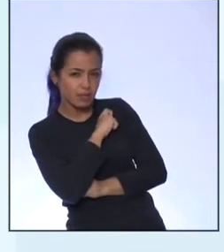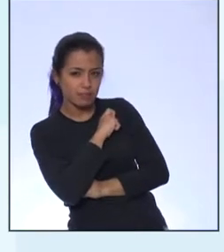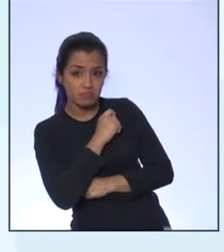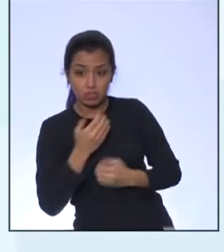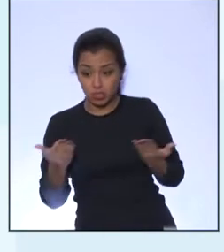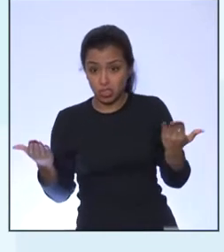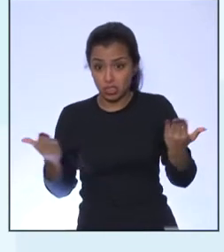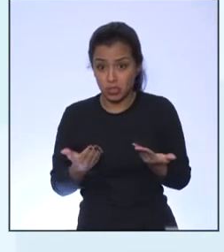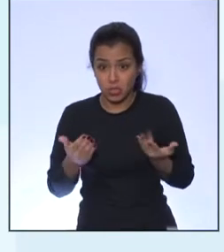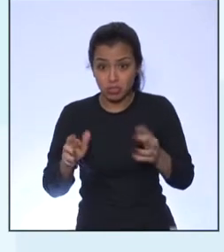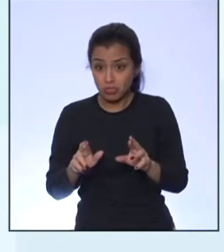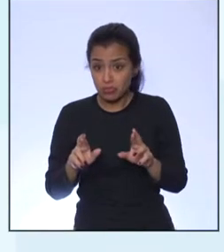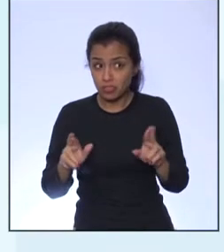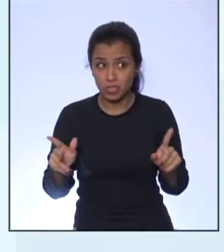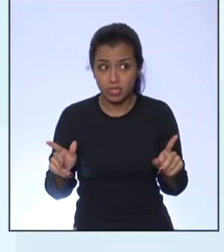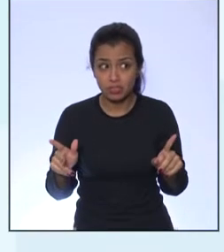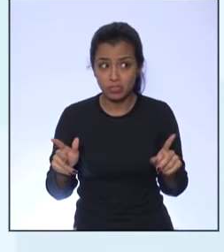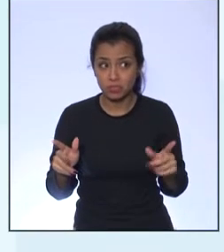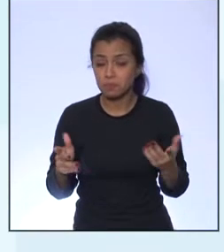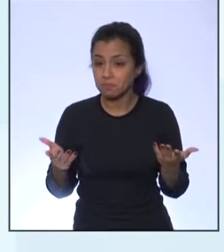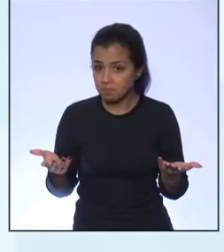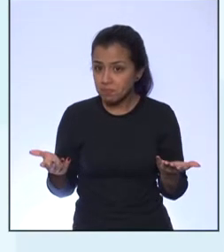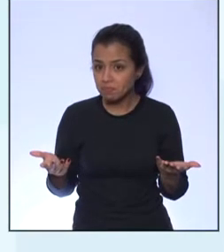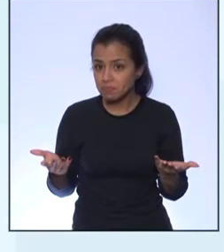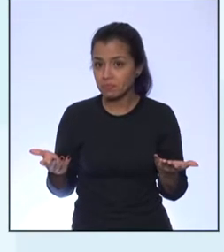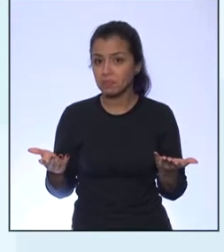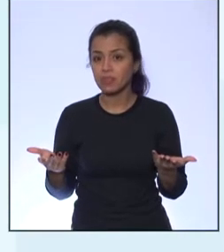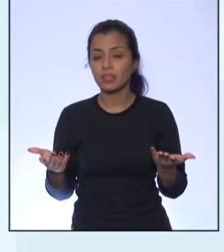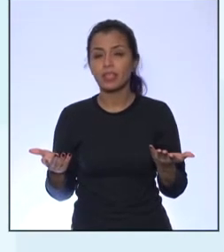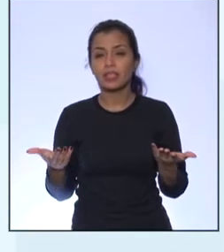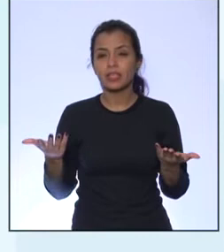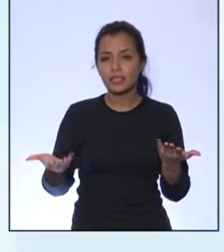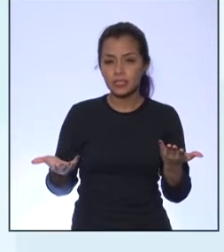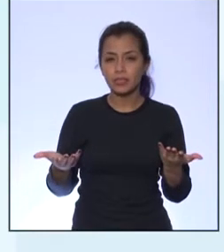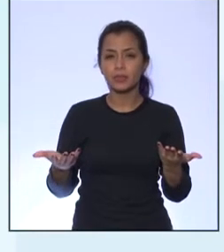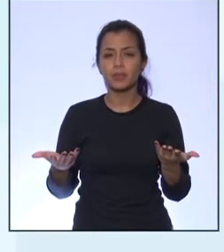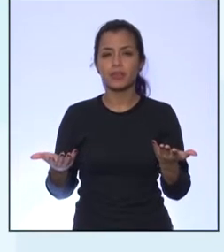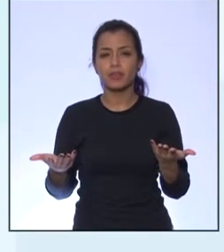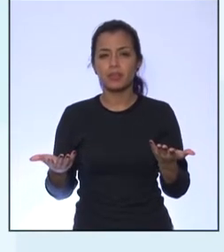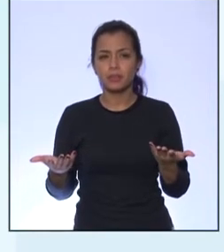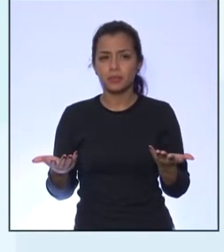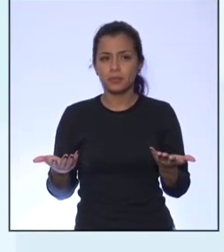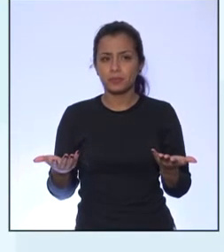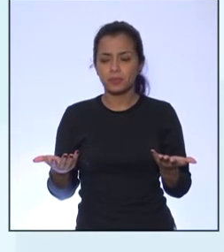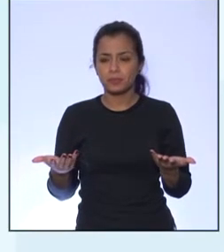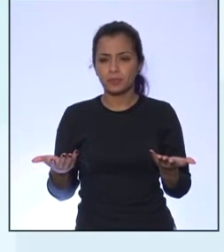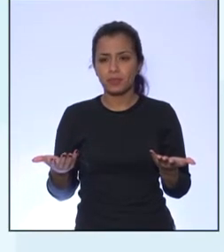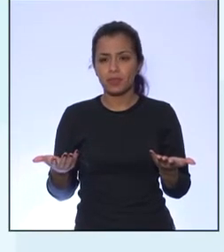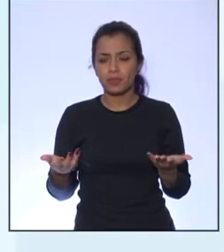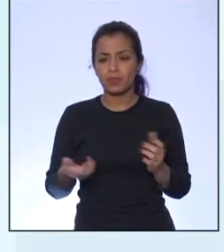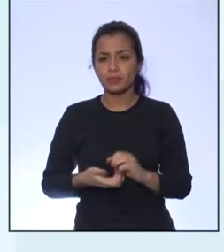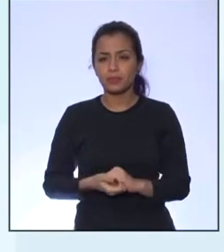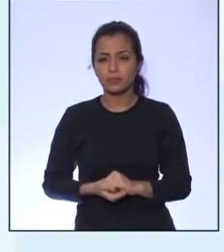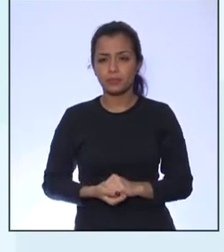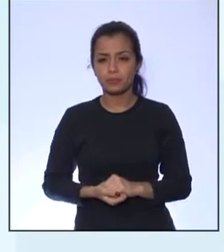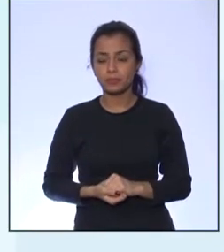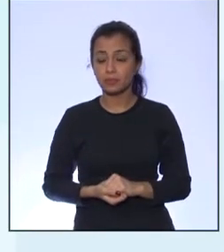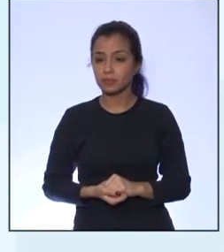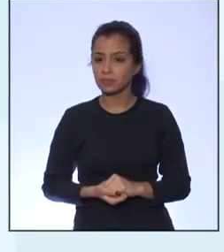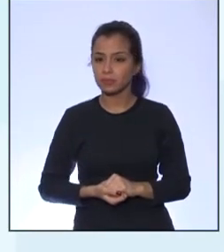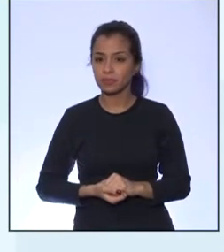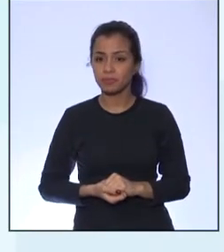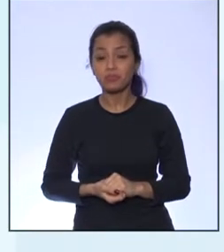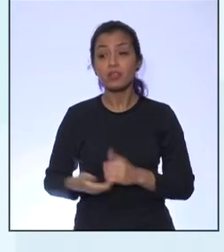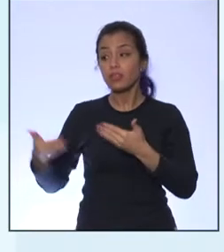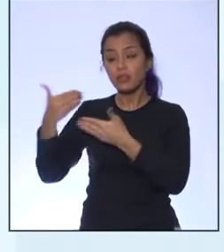hoje. Né? Então, eu acho que a gente precisa usar a ciência a nosso favor. A educação precisa usar a ciência a favor dela. O